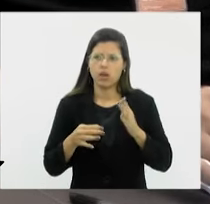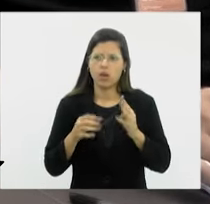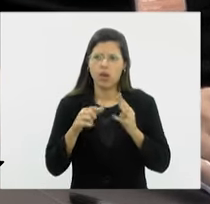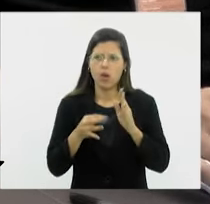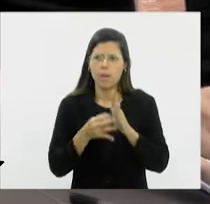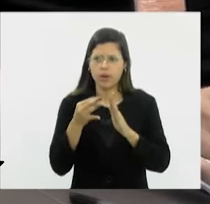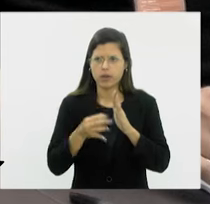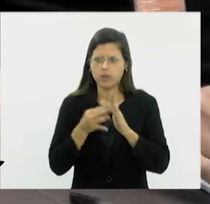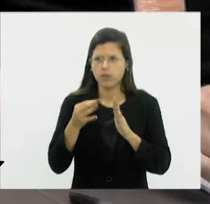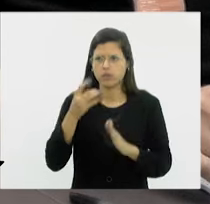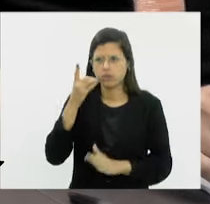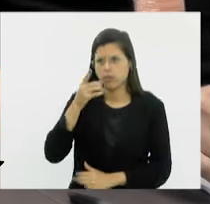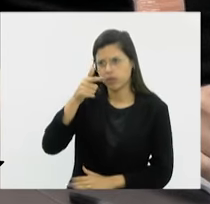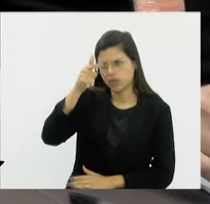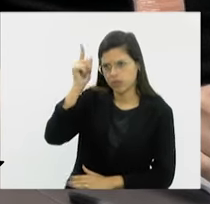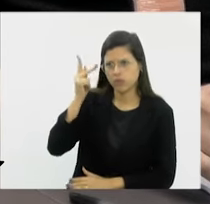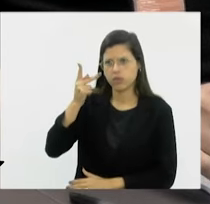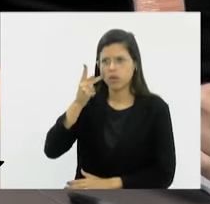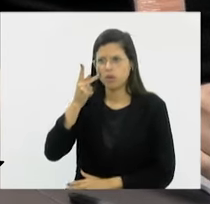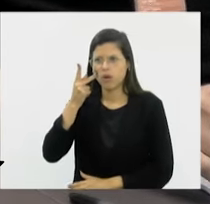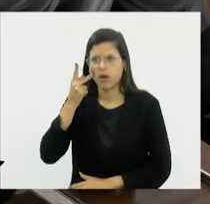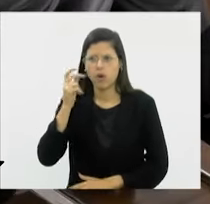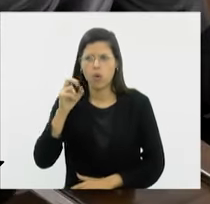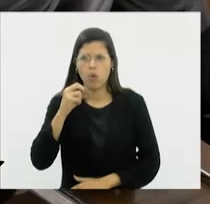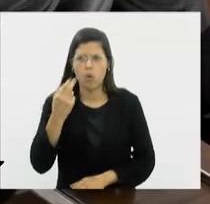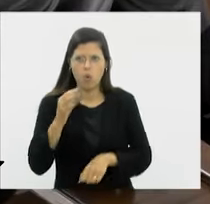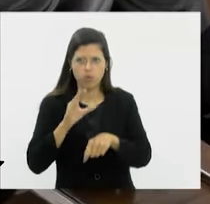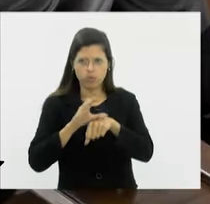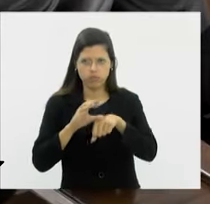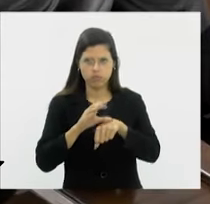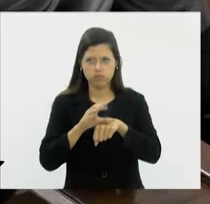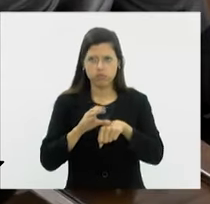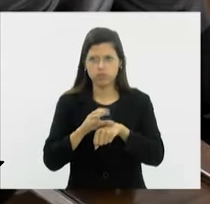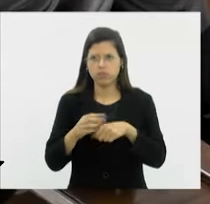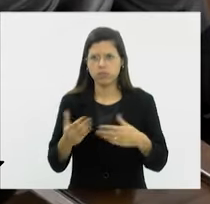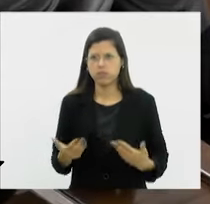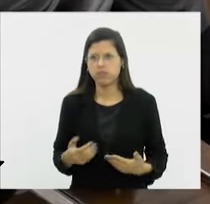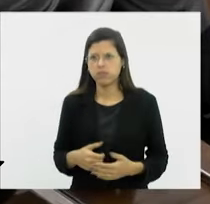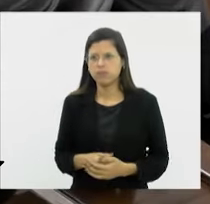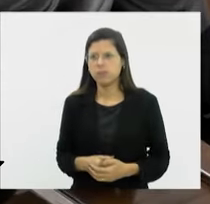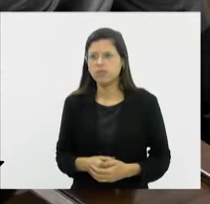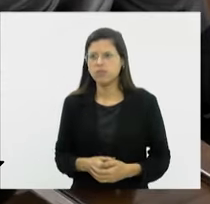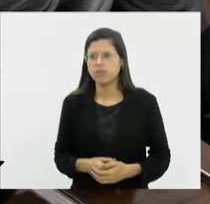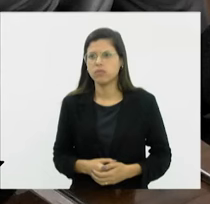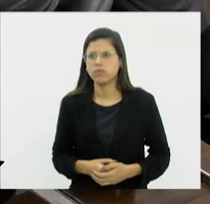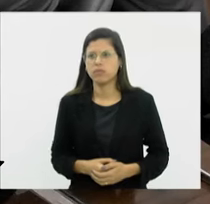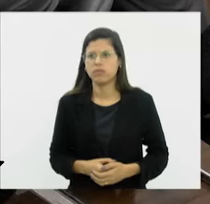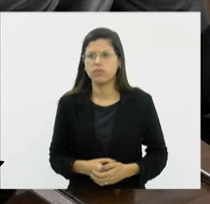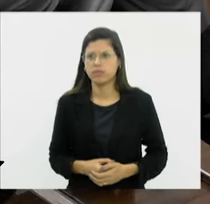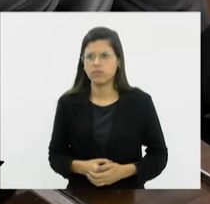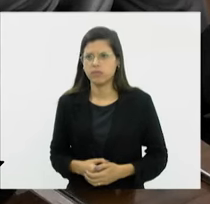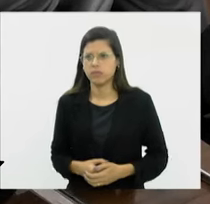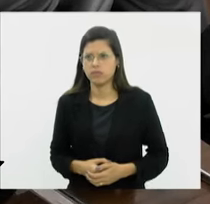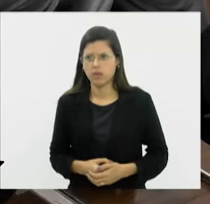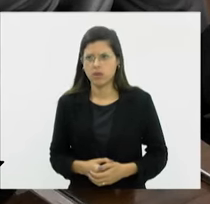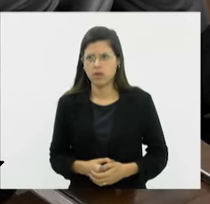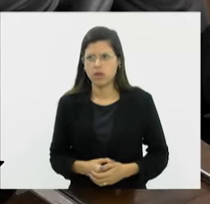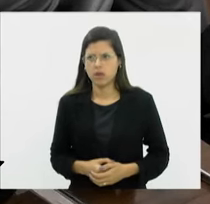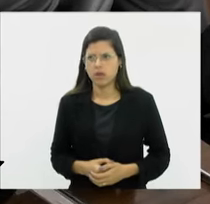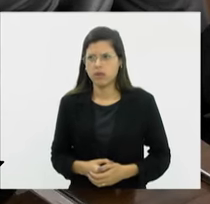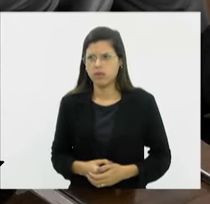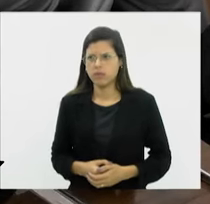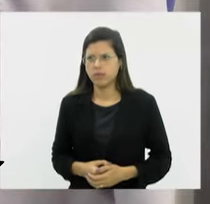me engano. Foi esse ou foi pela constitucionalidade? Foi juridicidade. Presidente, só Perfeito. Uma observação. A